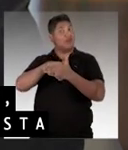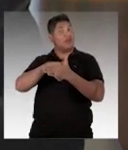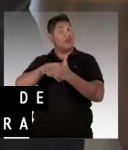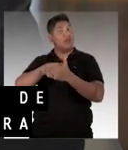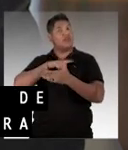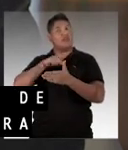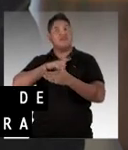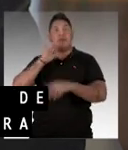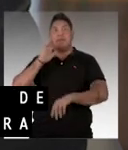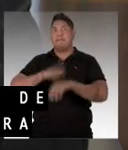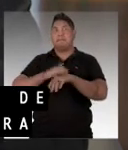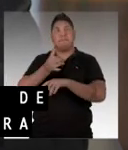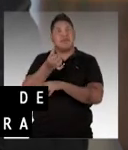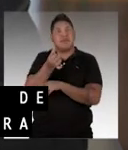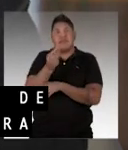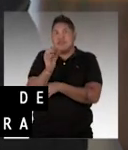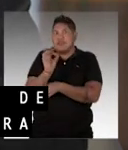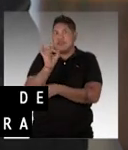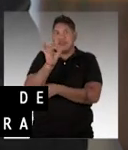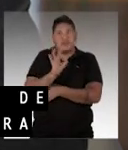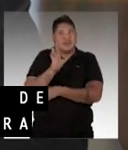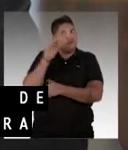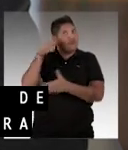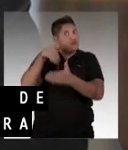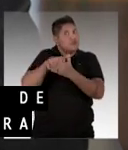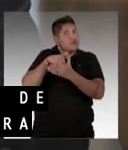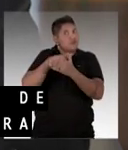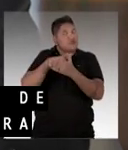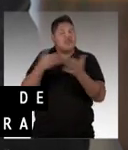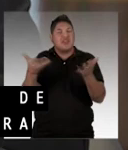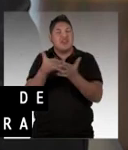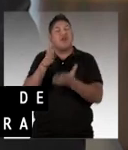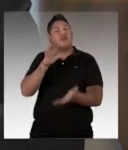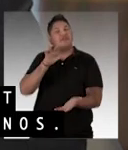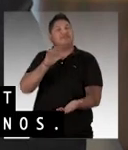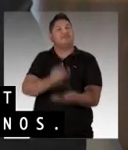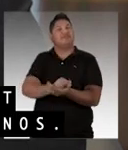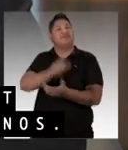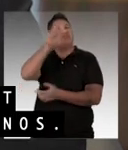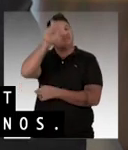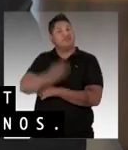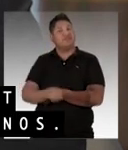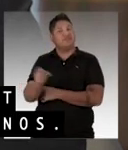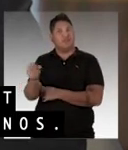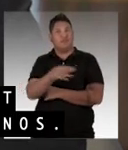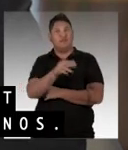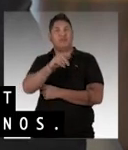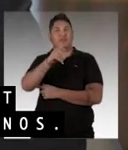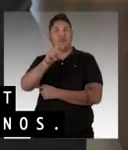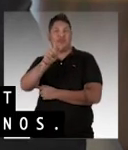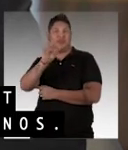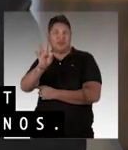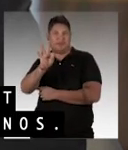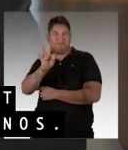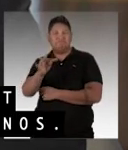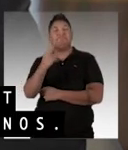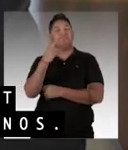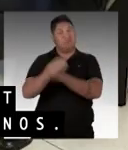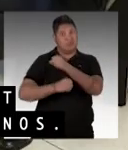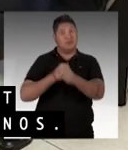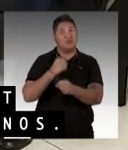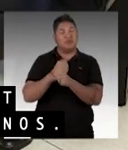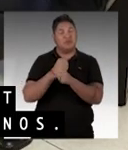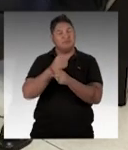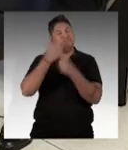lista tríplice recebeu mais de 60% dos votos e agora ocupa o cargo de PGT pelos próximos 2